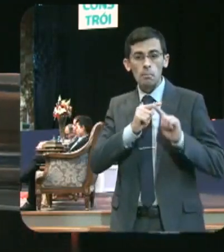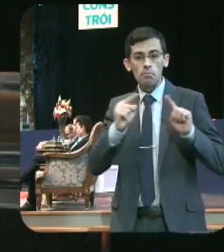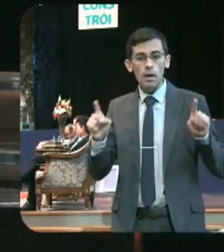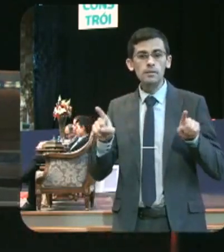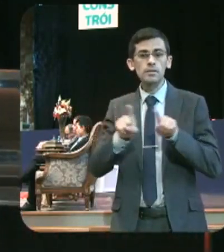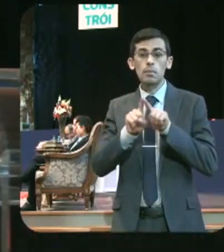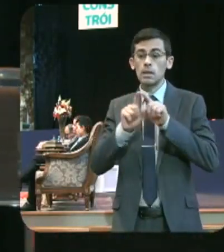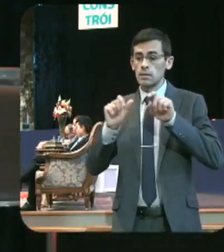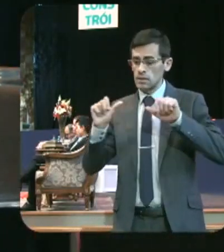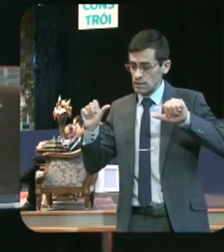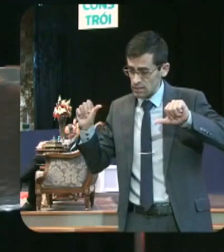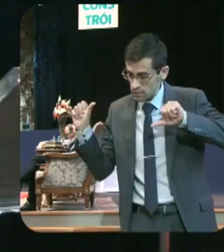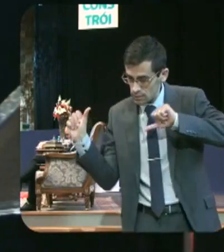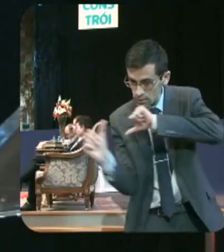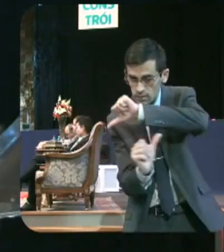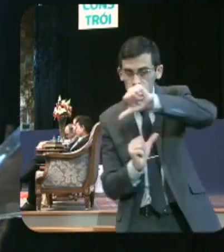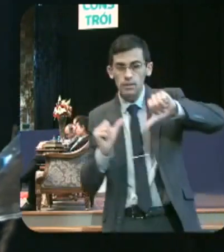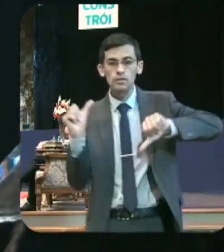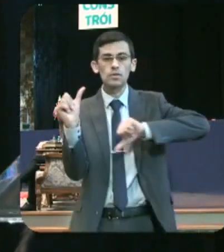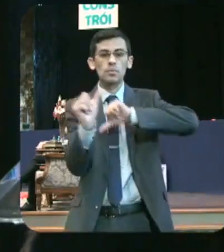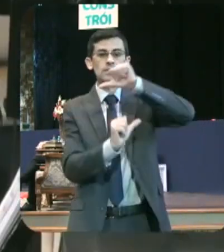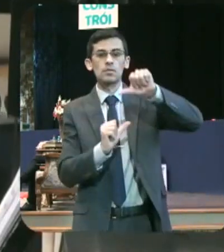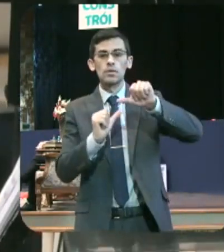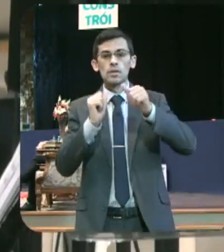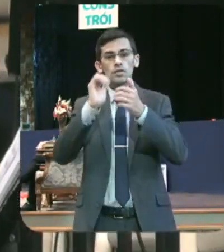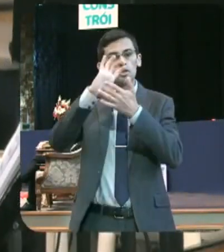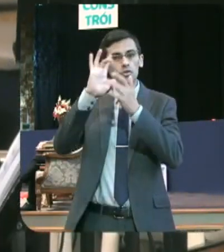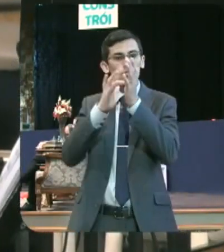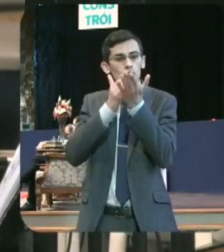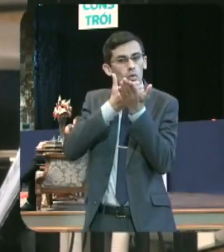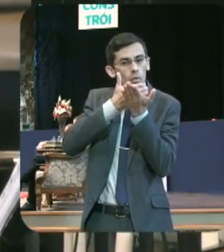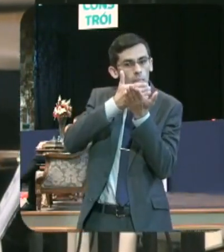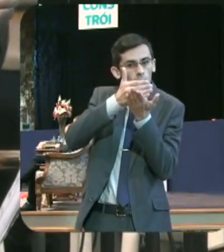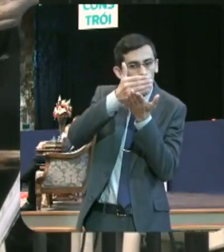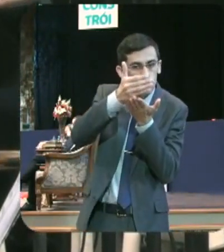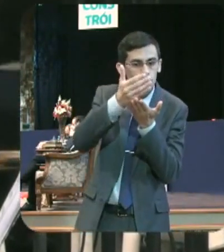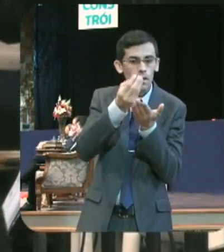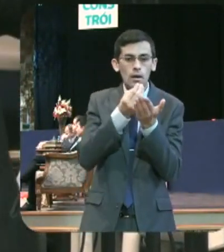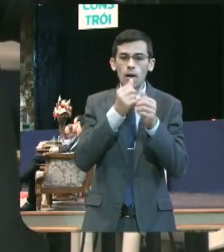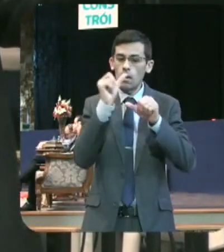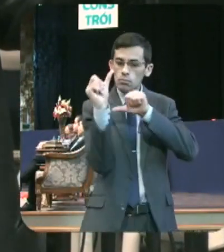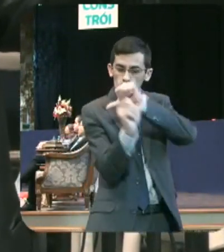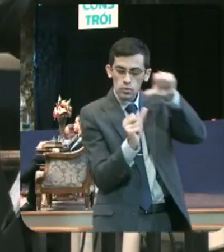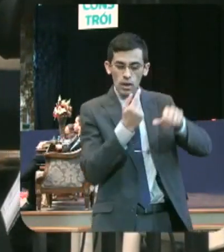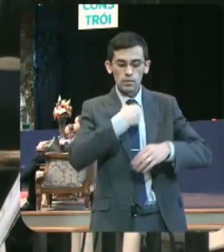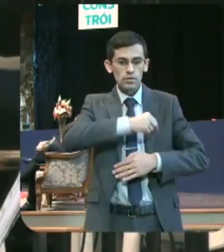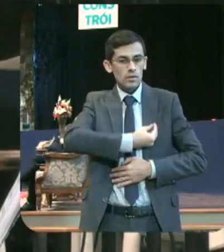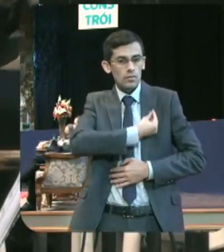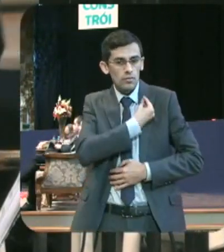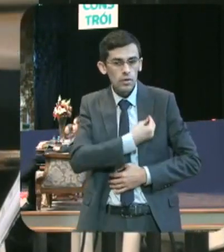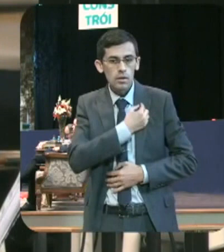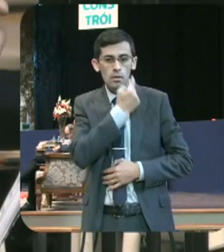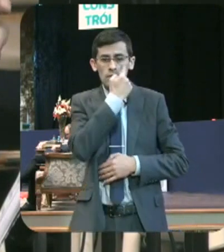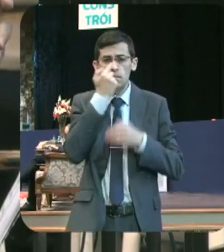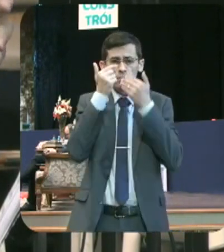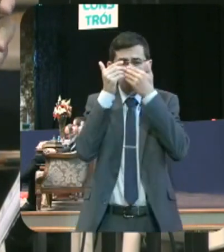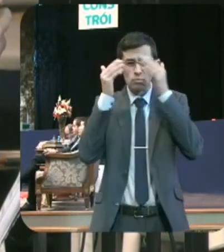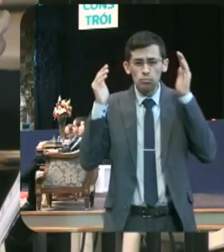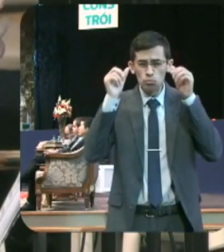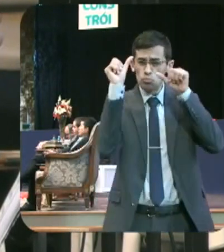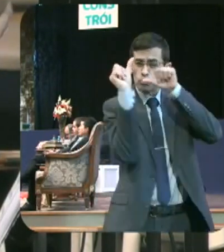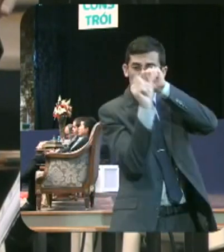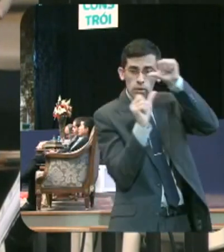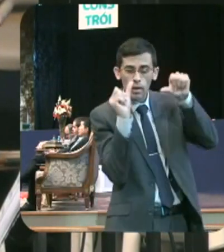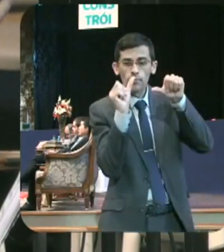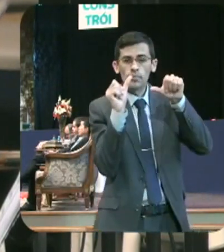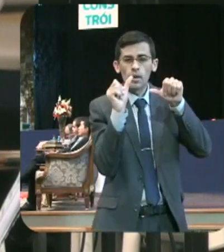dessa transformação, onde Jesus começa a mudar o nosso caráter, a nossa visão, e aquilo que